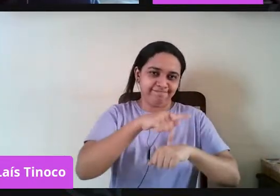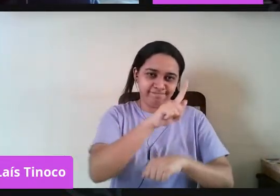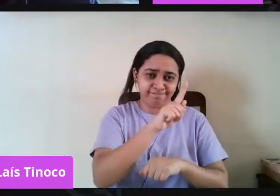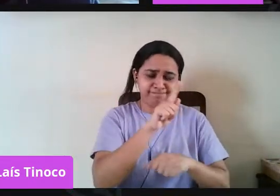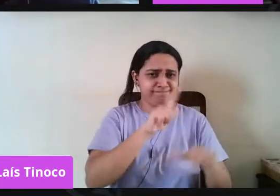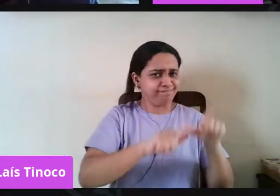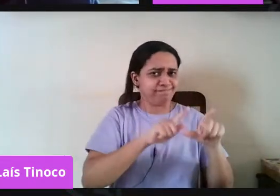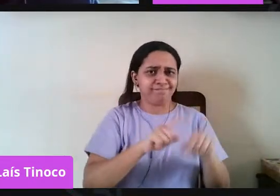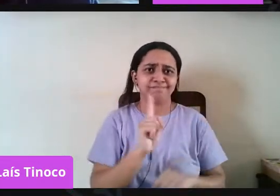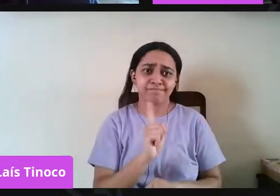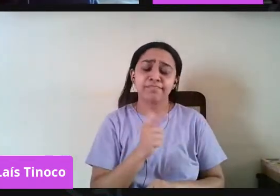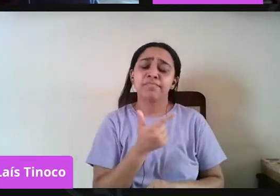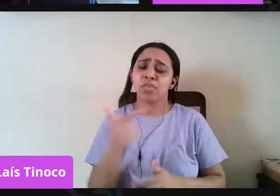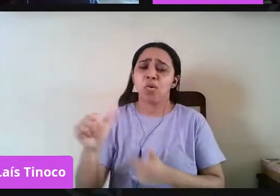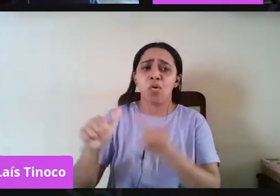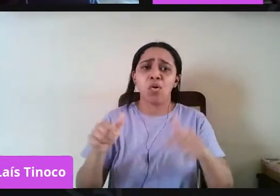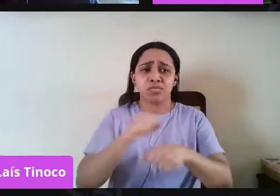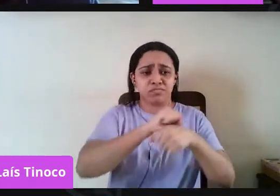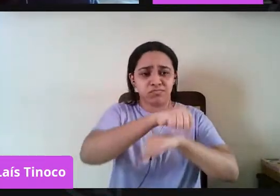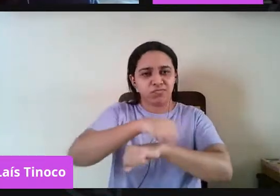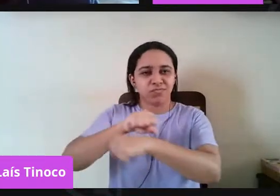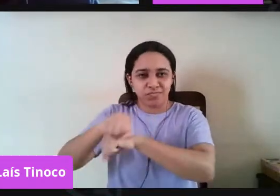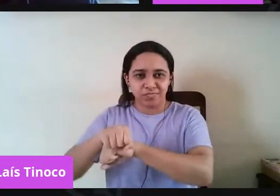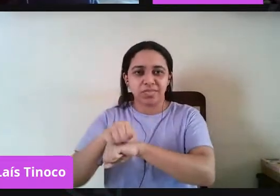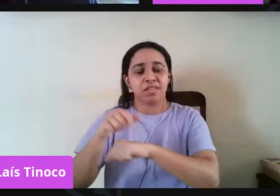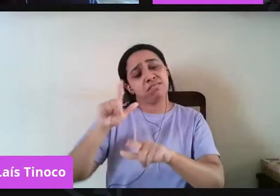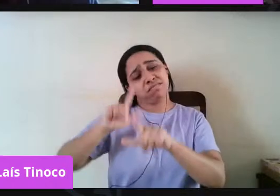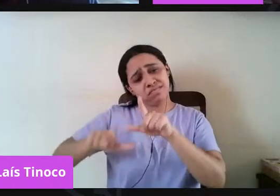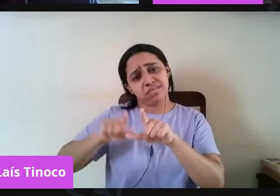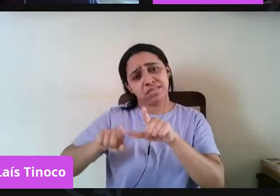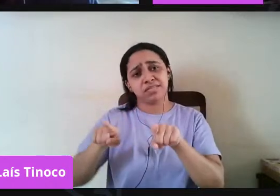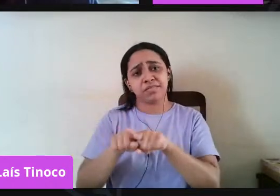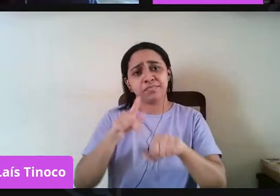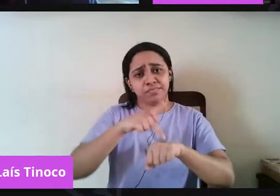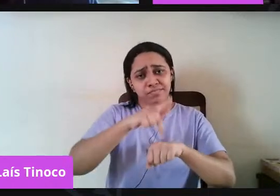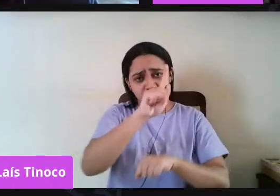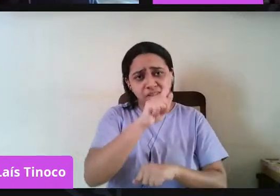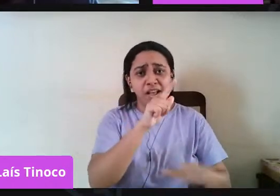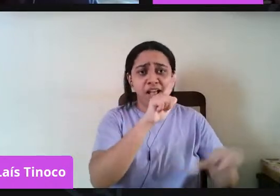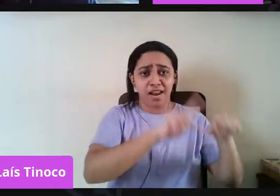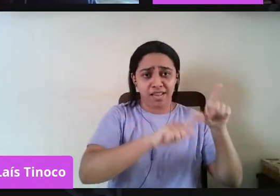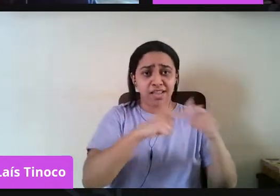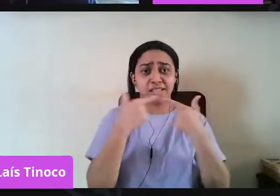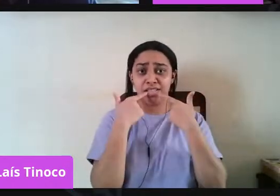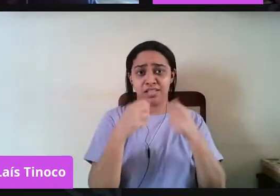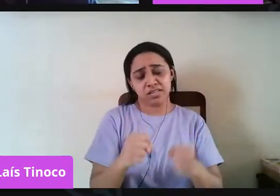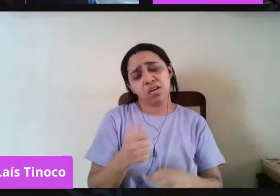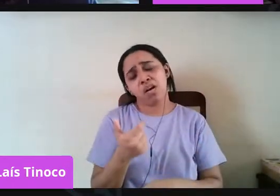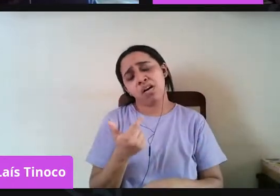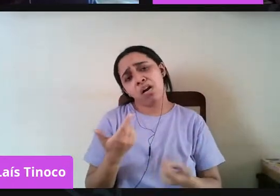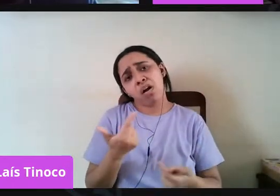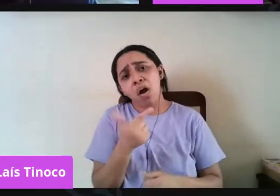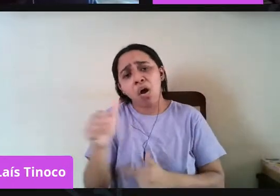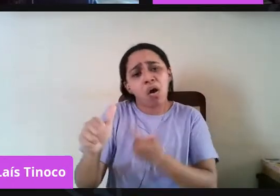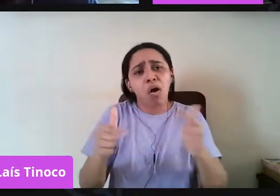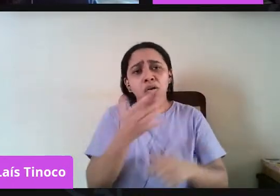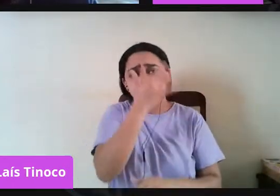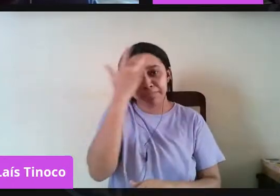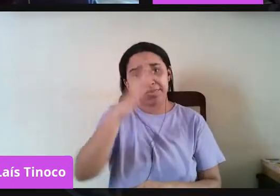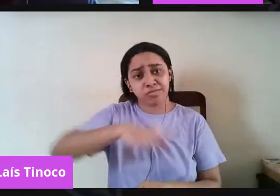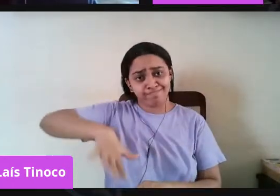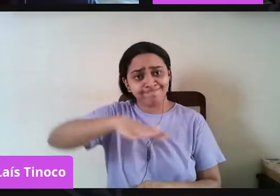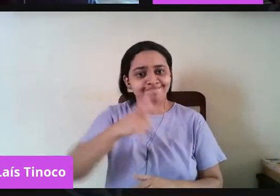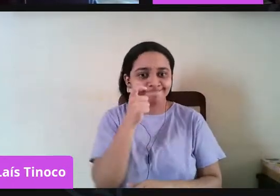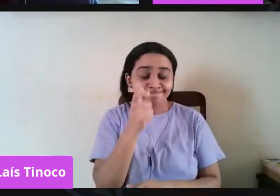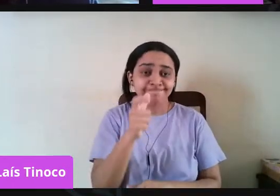envolvidos, graduandos em letras e pós-graduandos na área de letras, linguísticas e todos aqueles interessados nos estudos